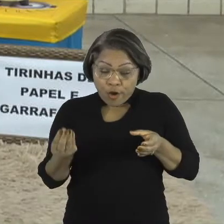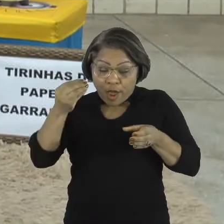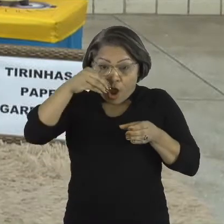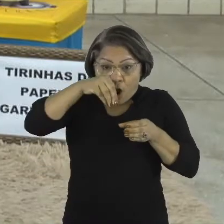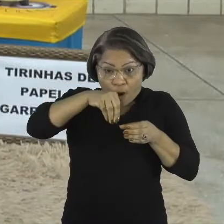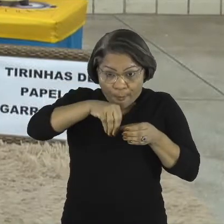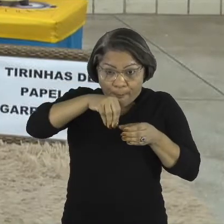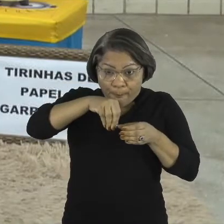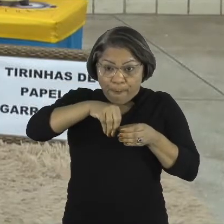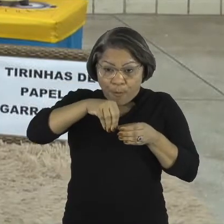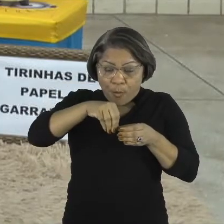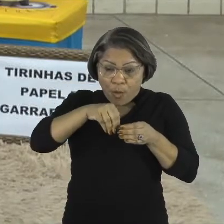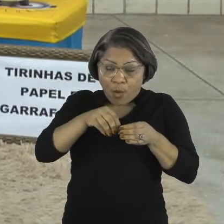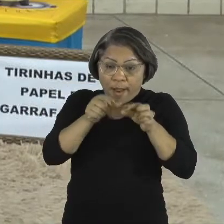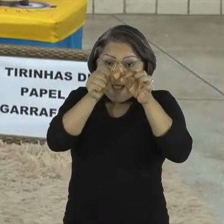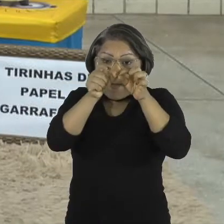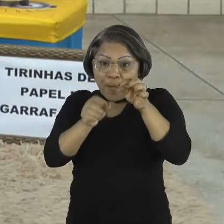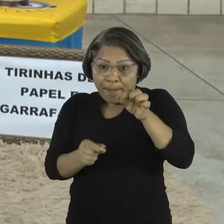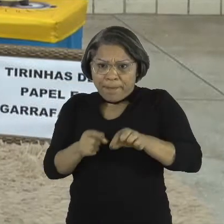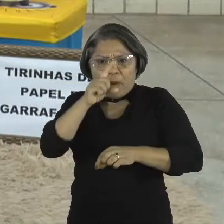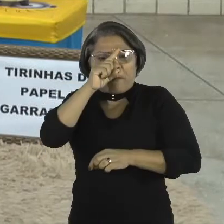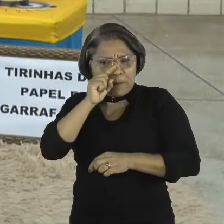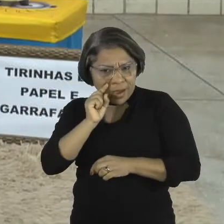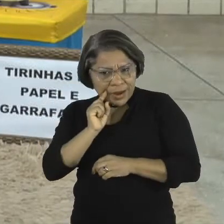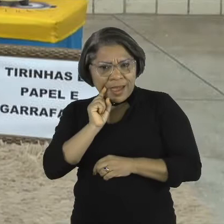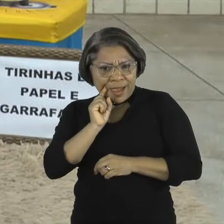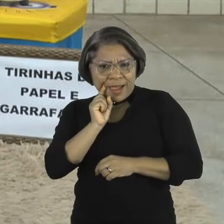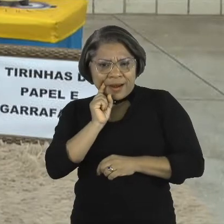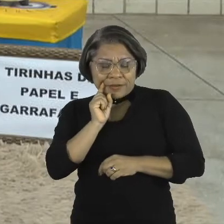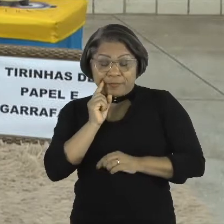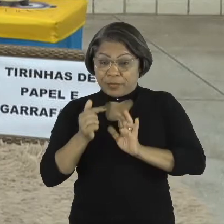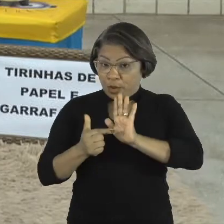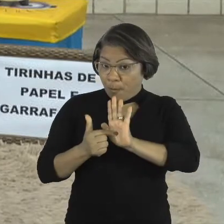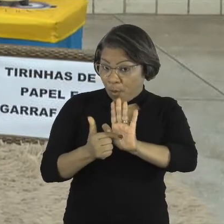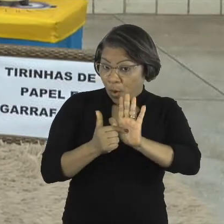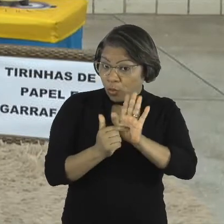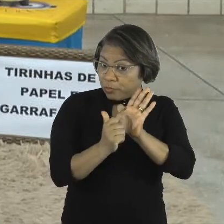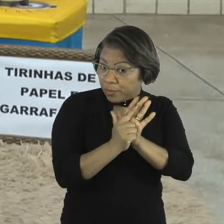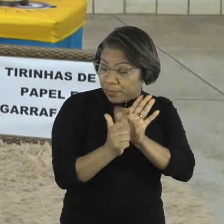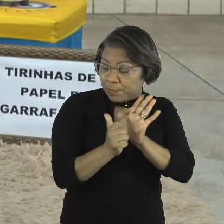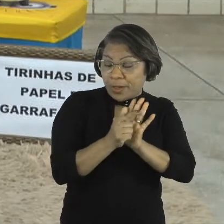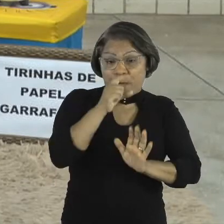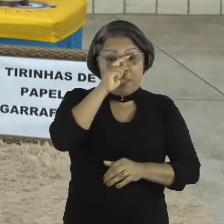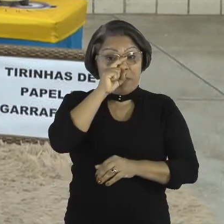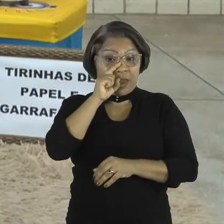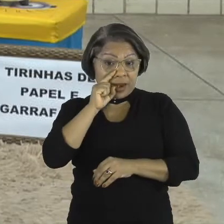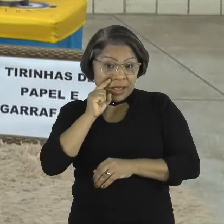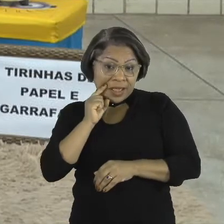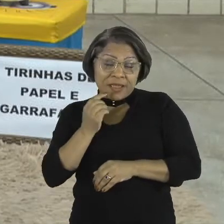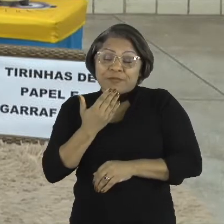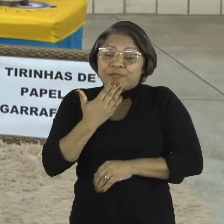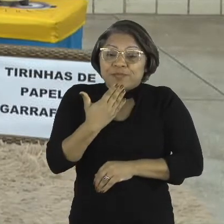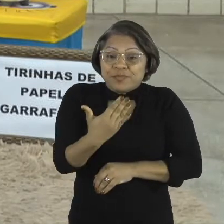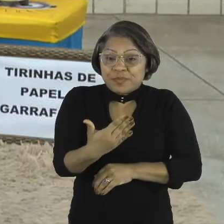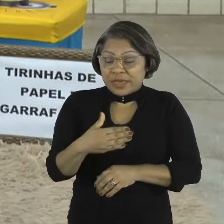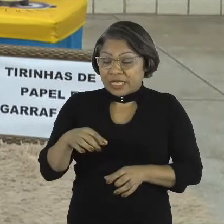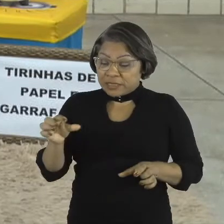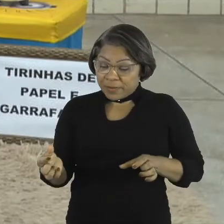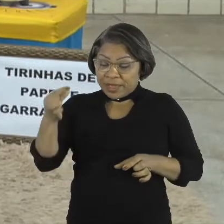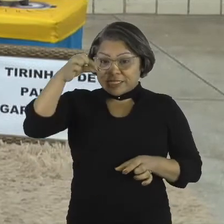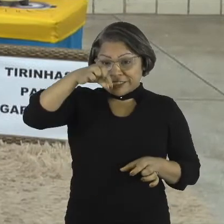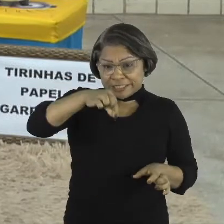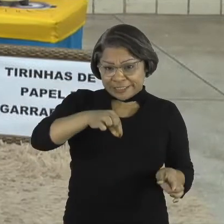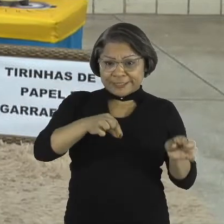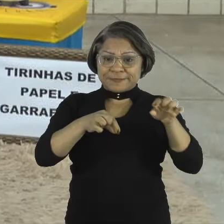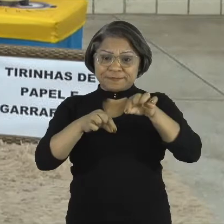tirinha amarela. Então, você apresente o papel amarelo para o seu bebê e peça para ele estar colocando. No início, pode